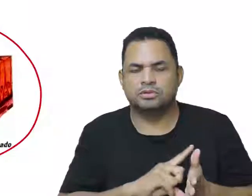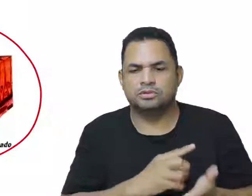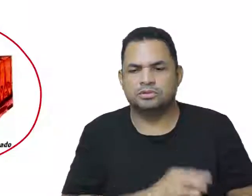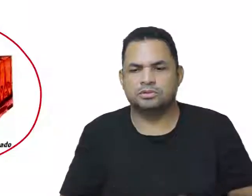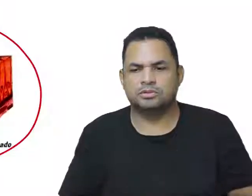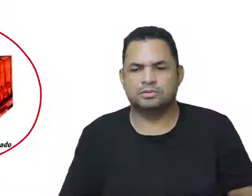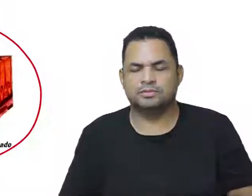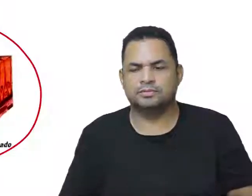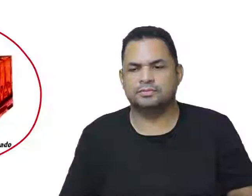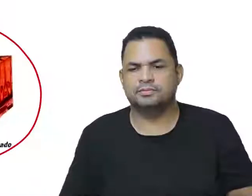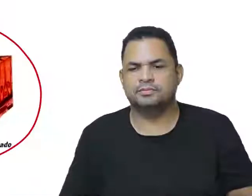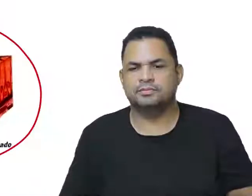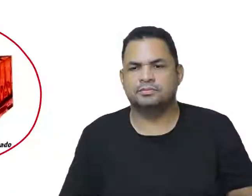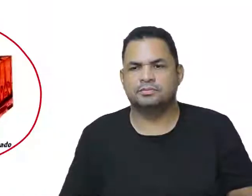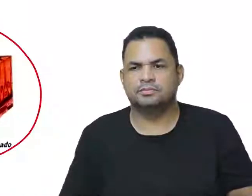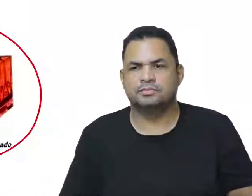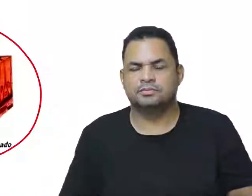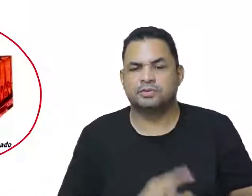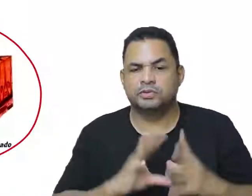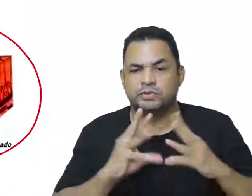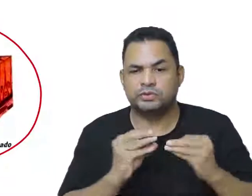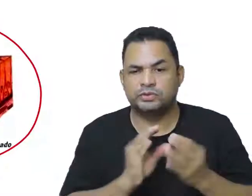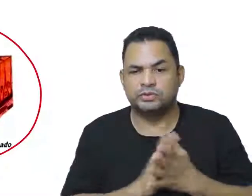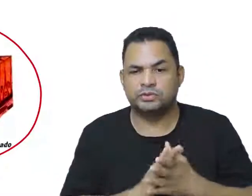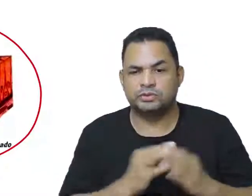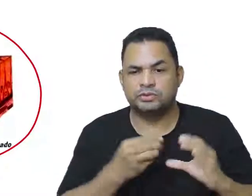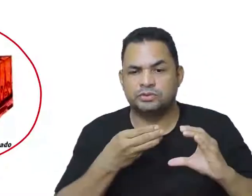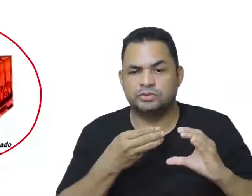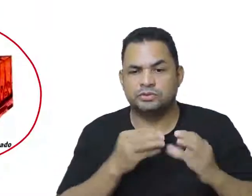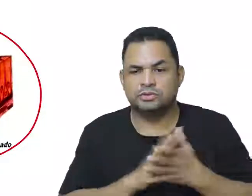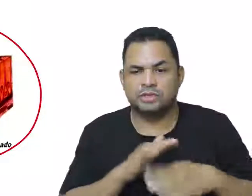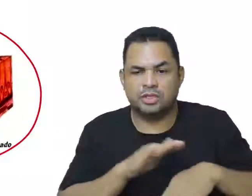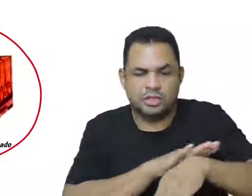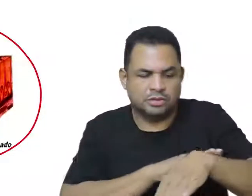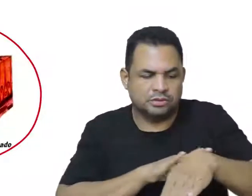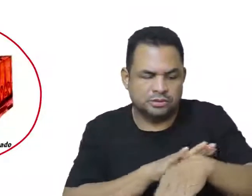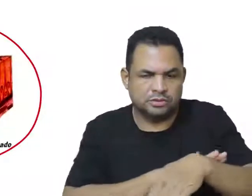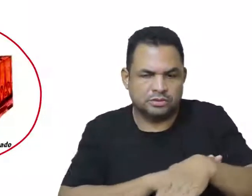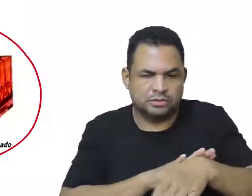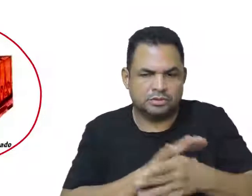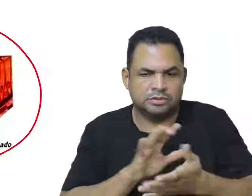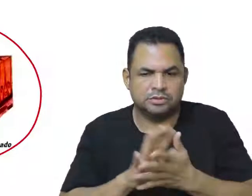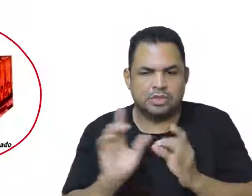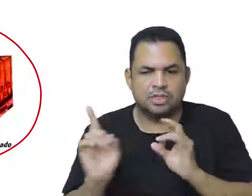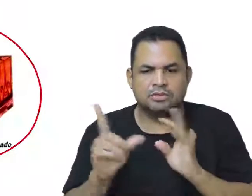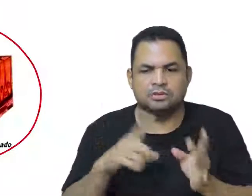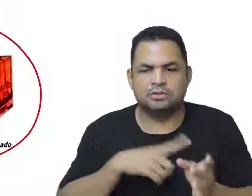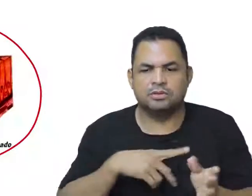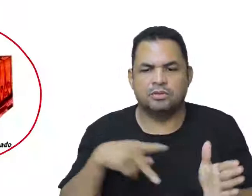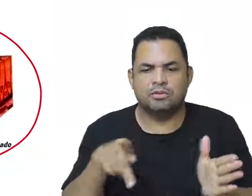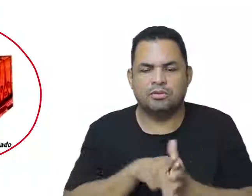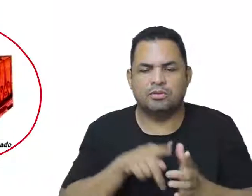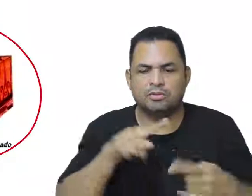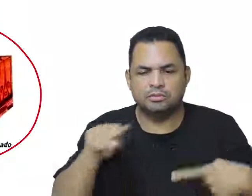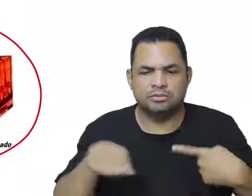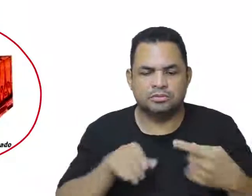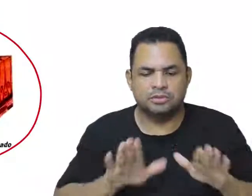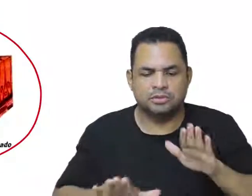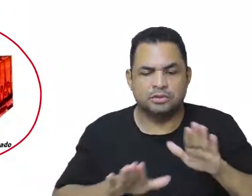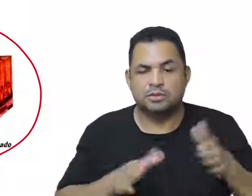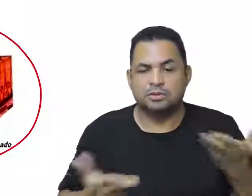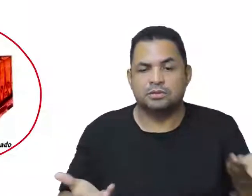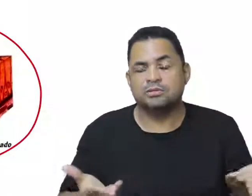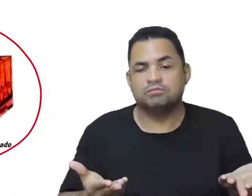anteriores, tá bom? Então, todos esses tecidos, eles vão desempenhar determinadas funções, dependendo da